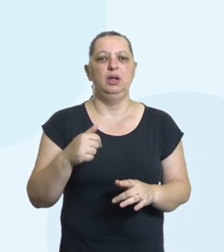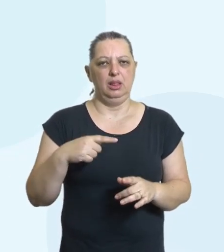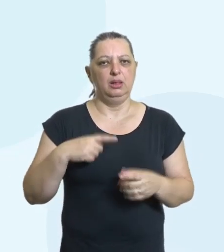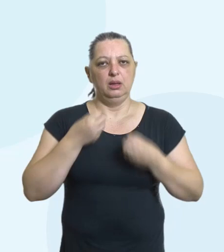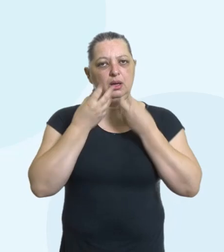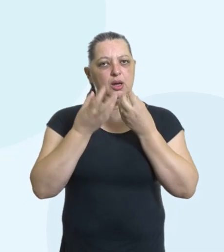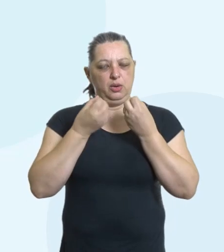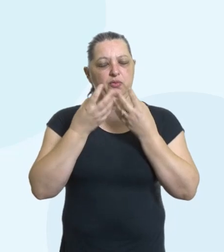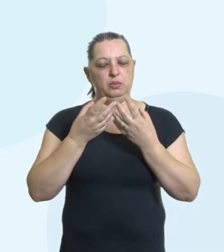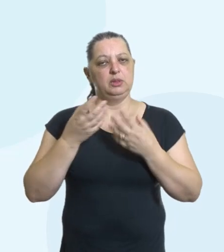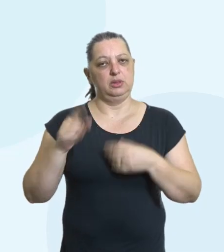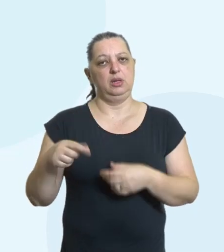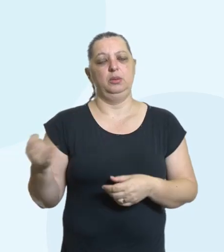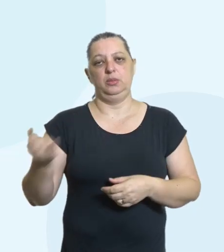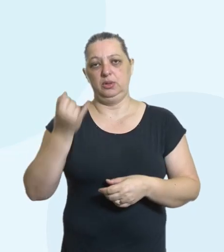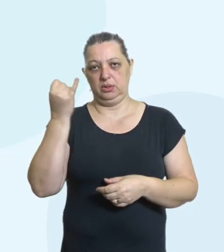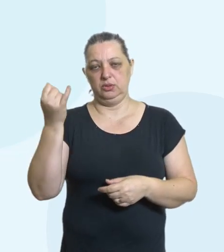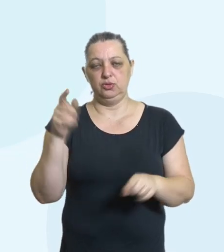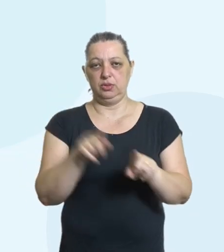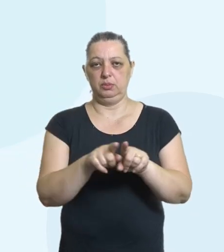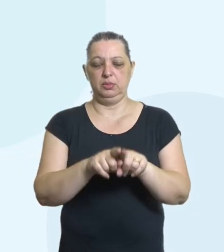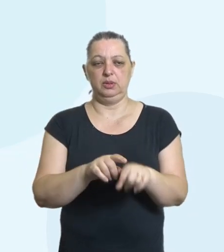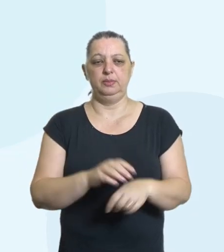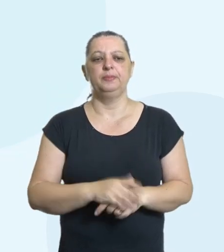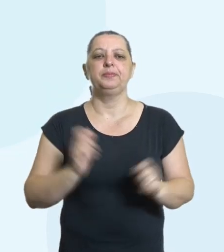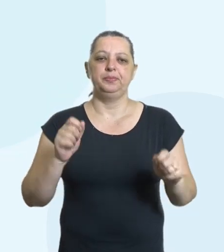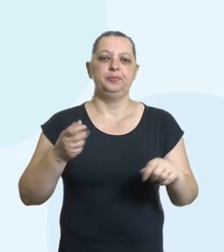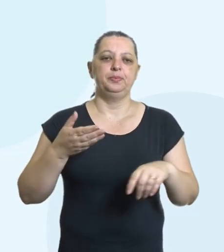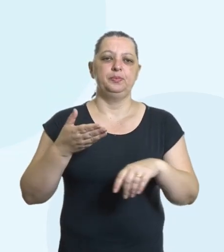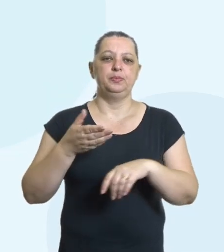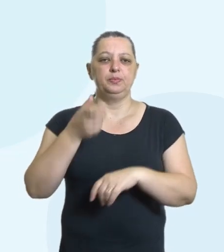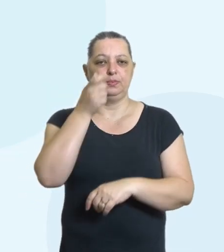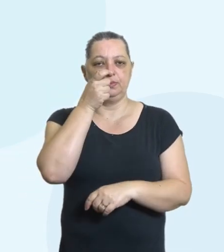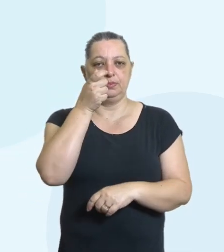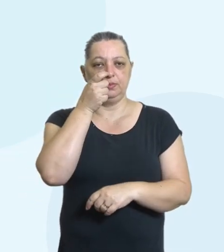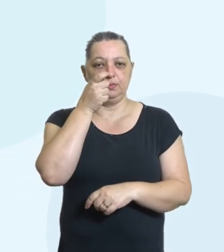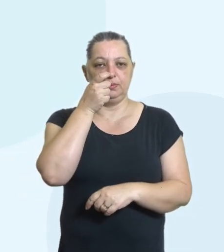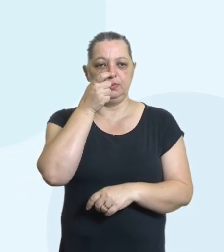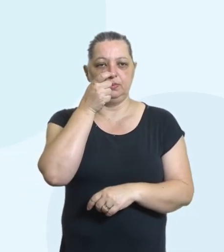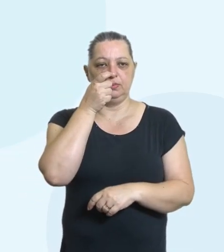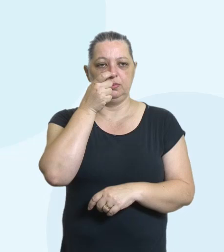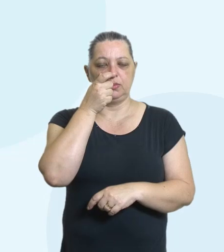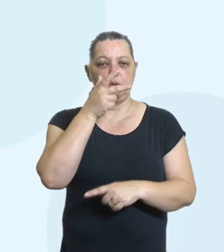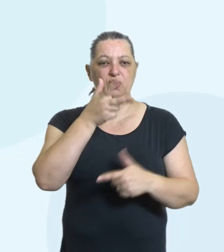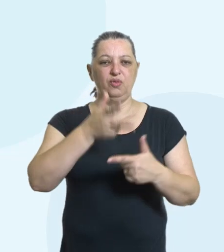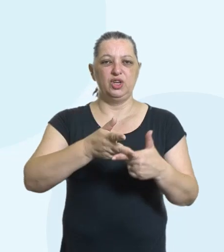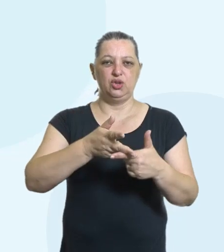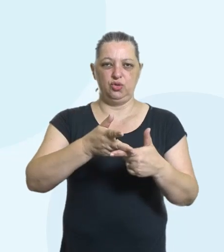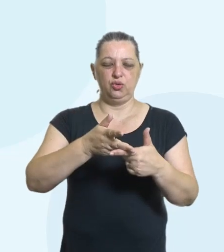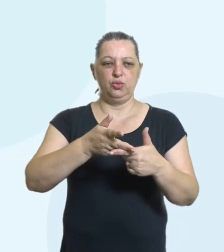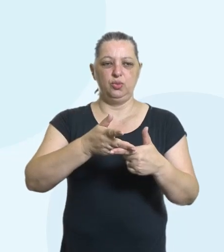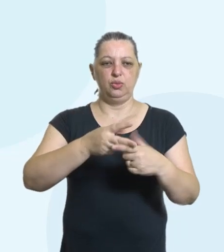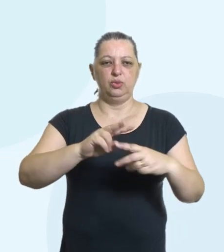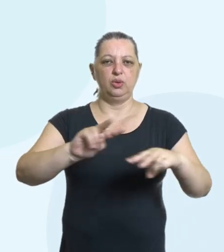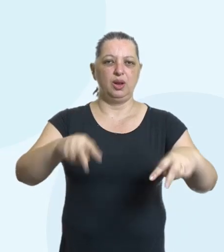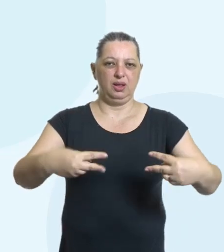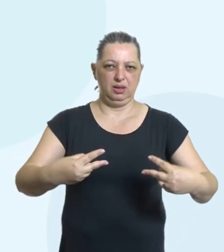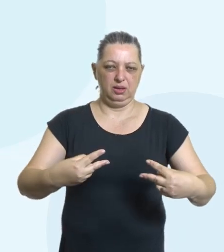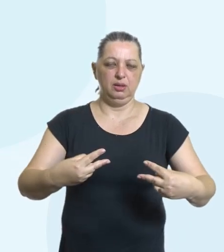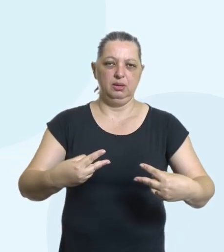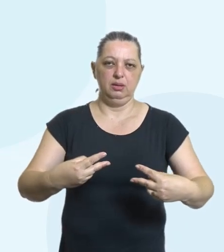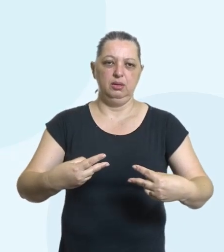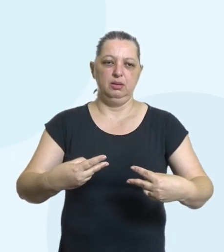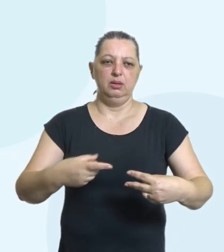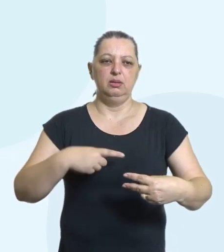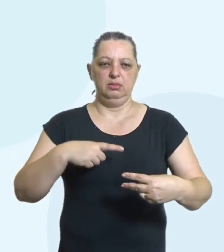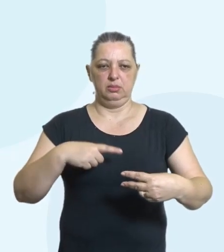muito pertinentes. E vocês podem assistir o vídeo nesse link da Rede